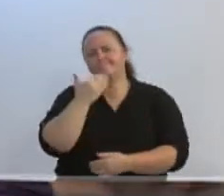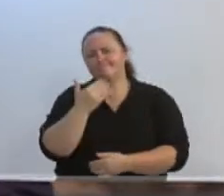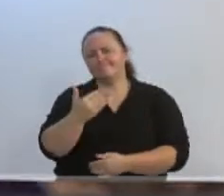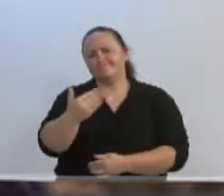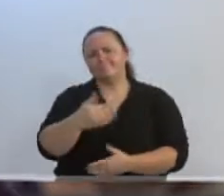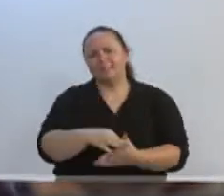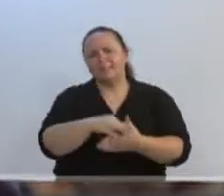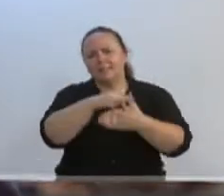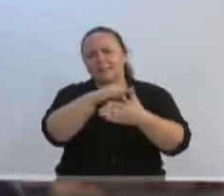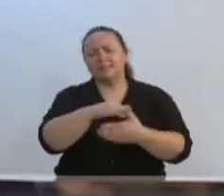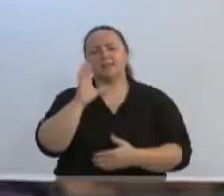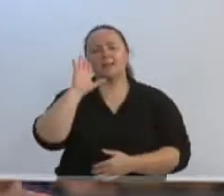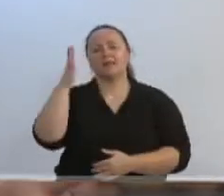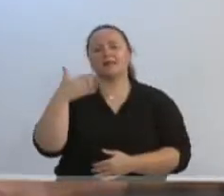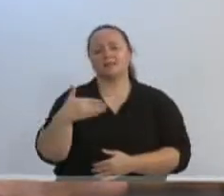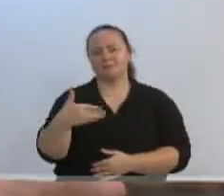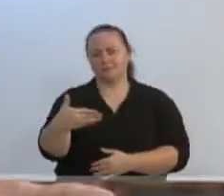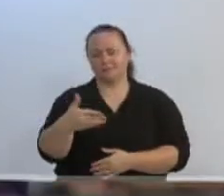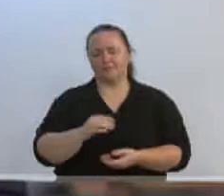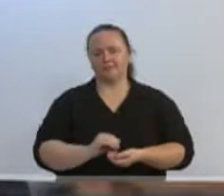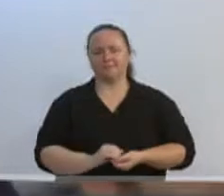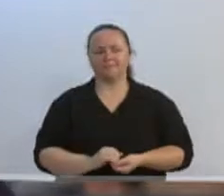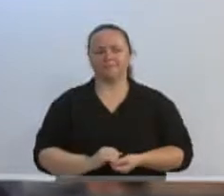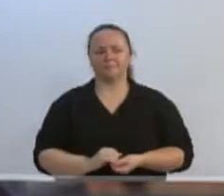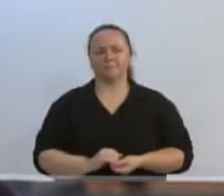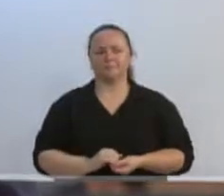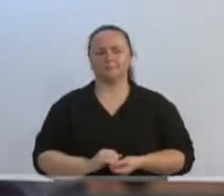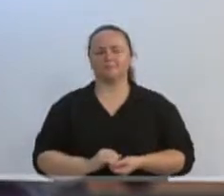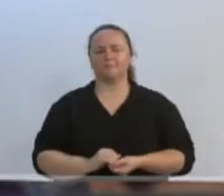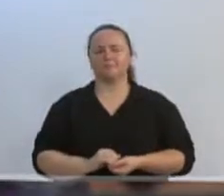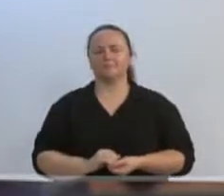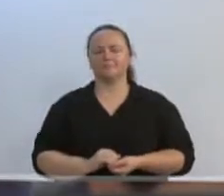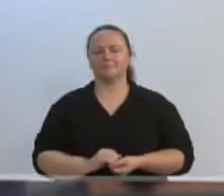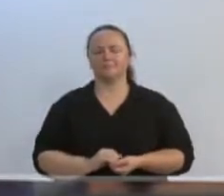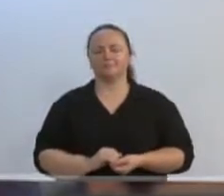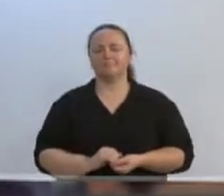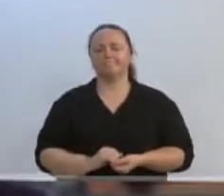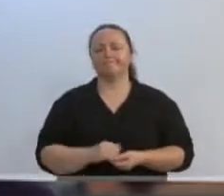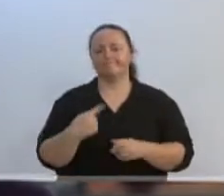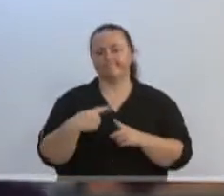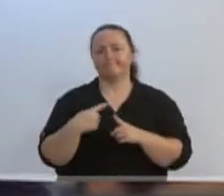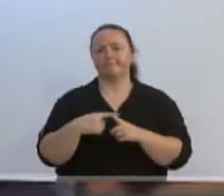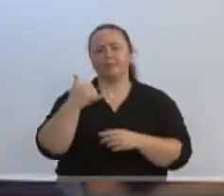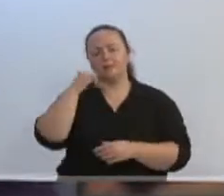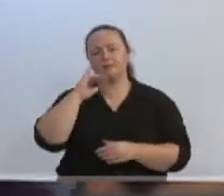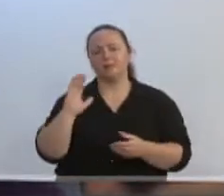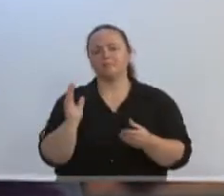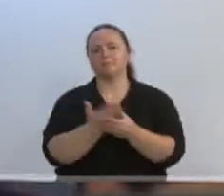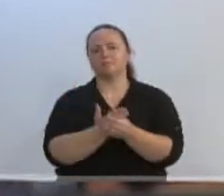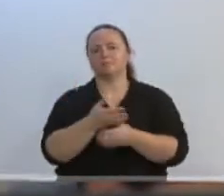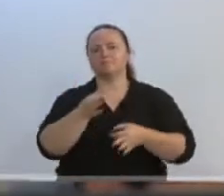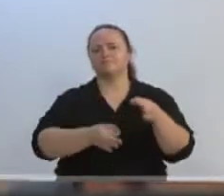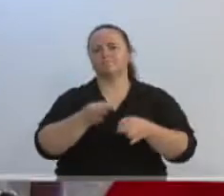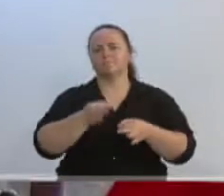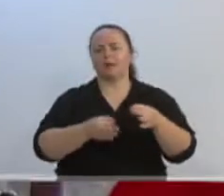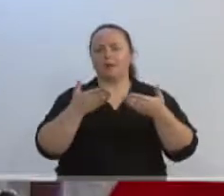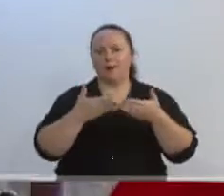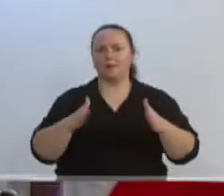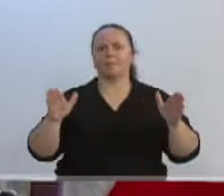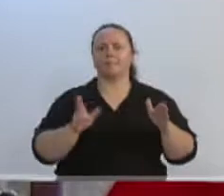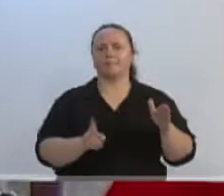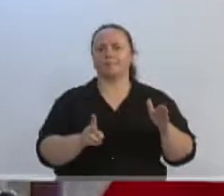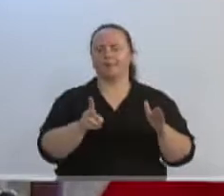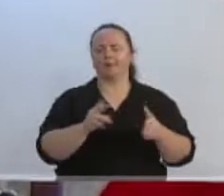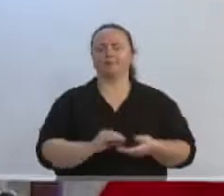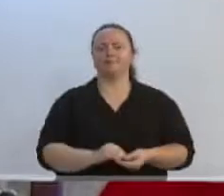e possamos resolver esse problema, porque senão vai acontecer o quê? Vai ter ação judicial para manter a escola aberta. Obrigado.